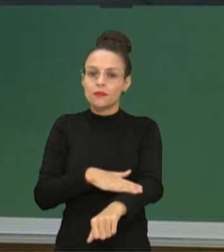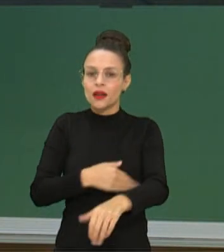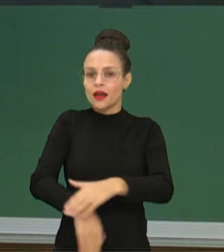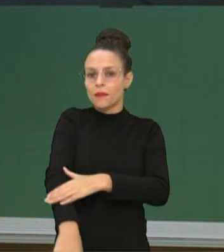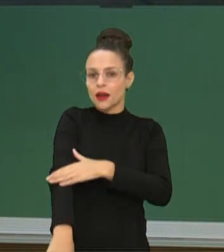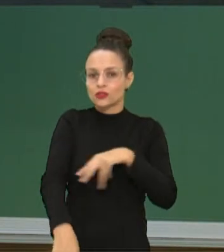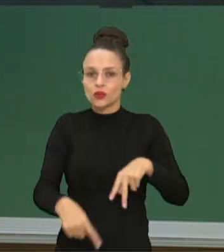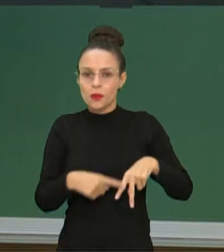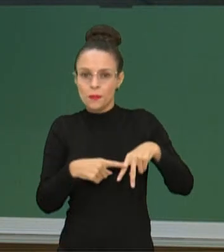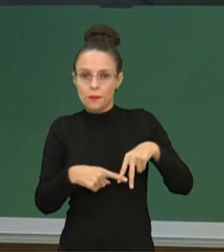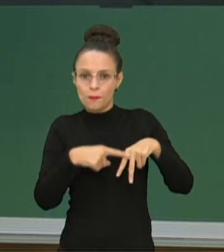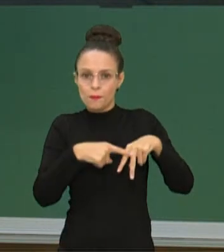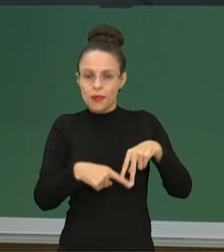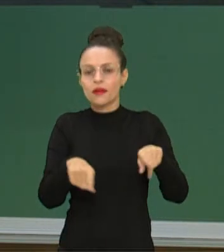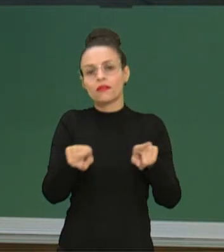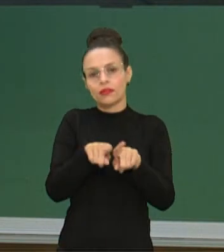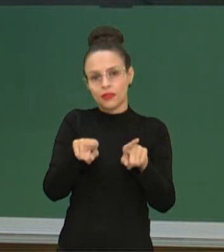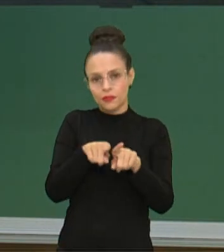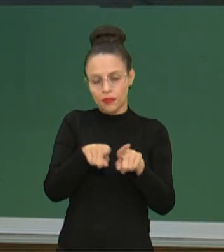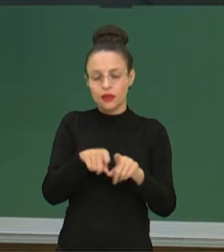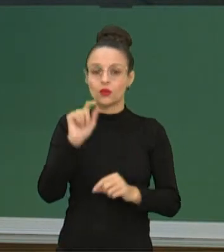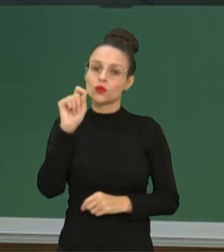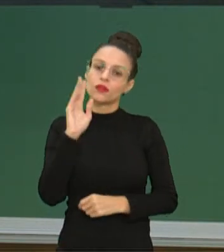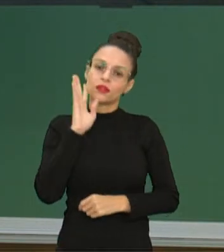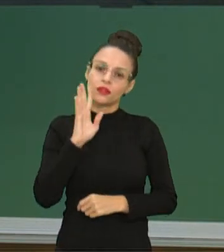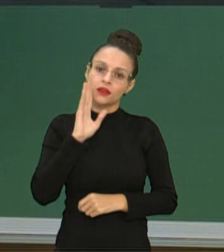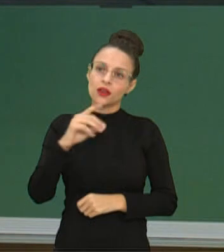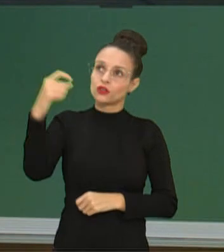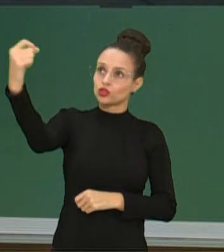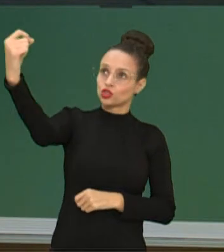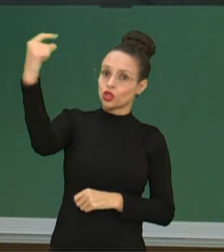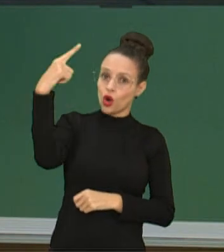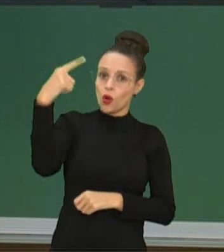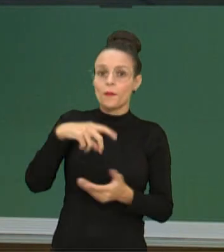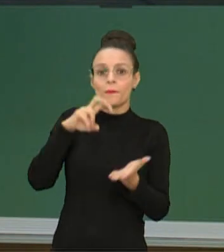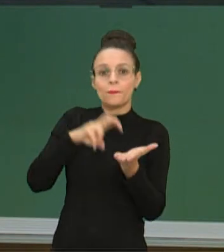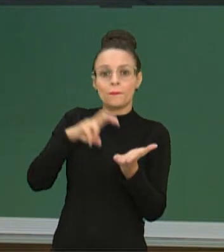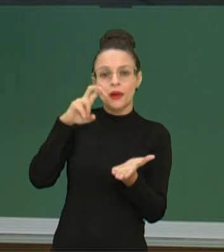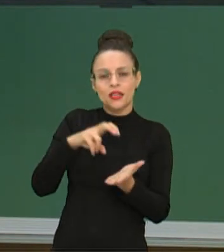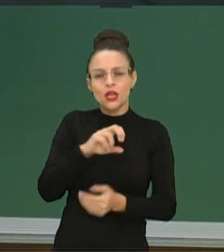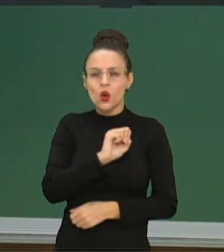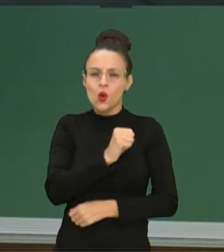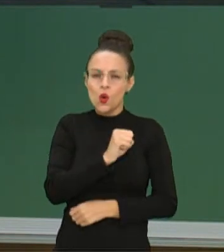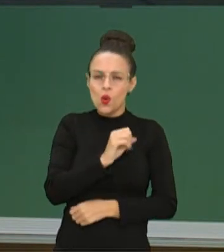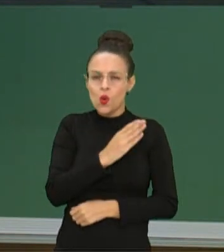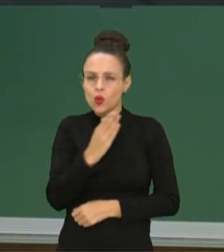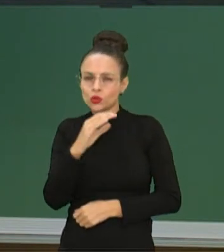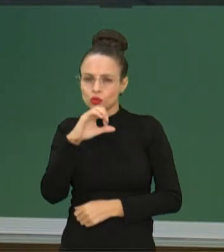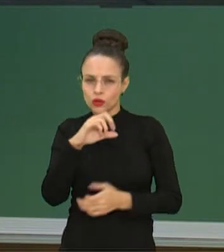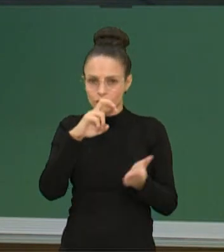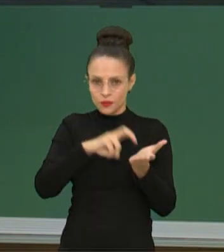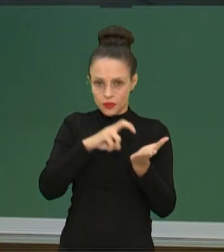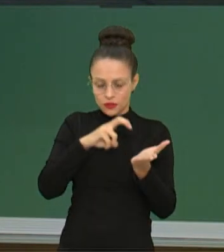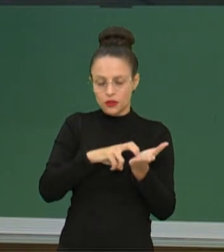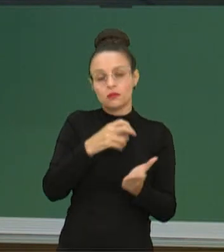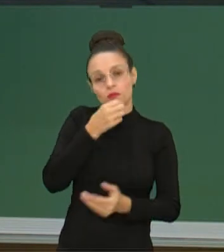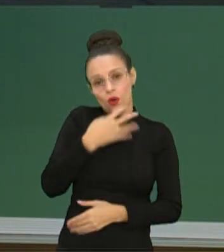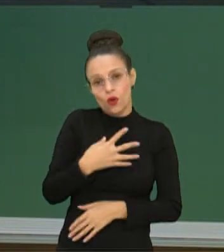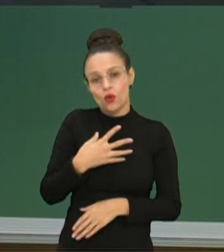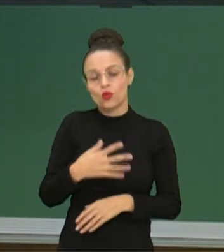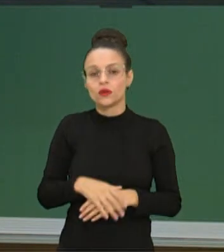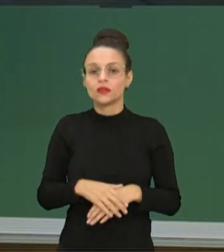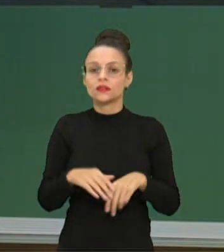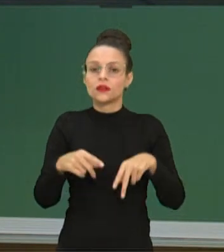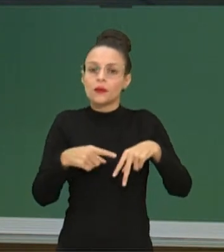os braços, tá? Então seria bacana o sol da manhã, né? Tipo das 8, 9 da manhã, tá? Com